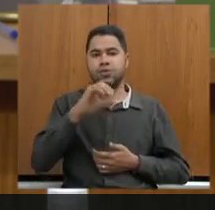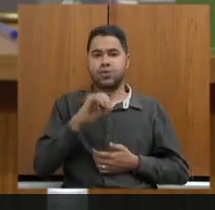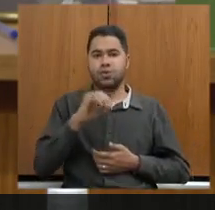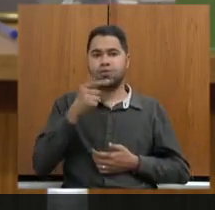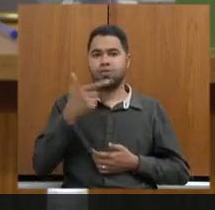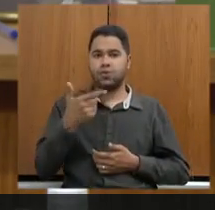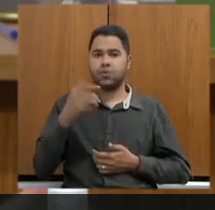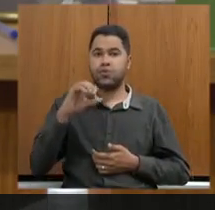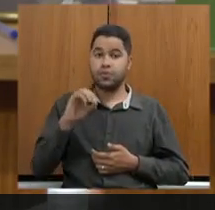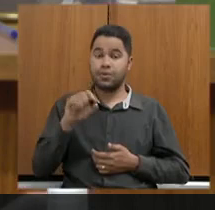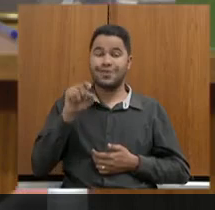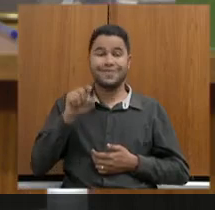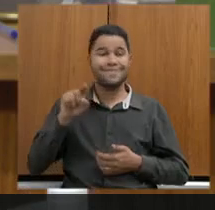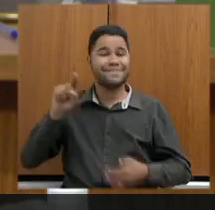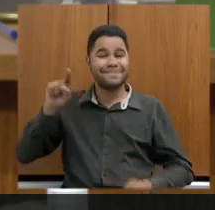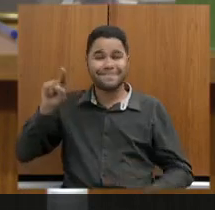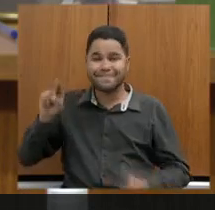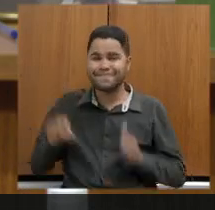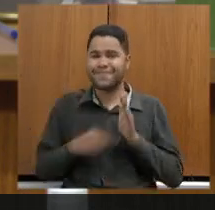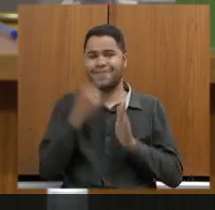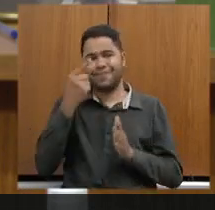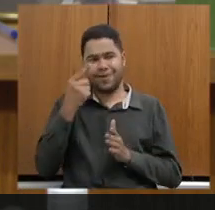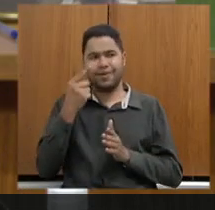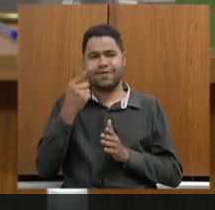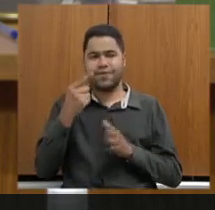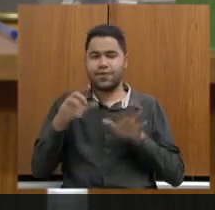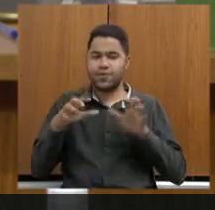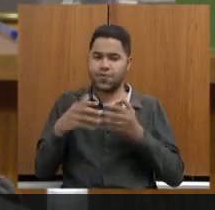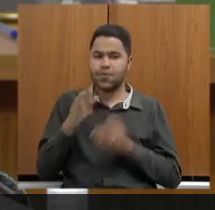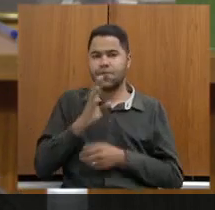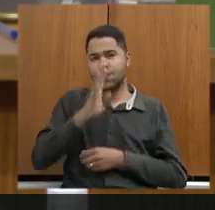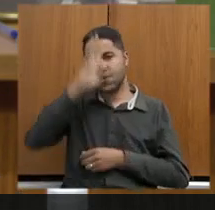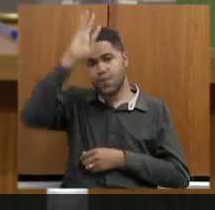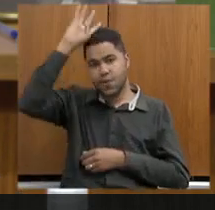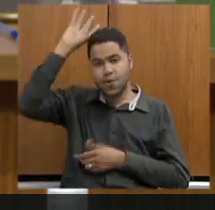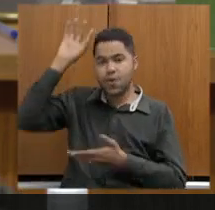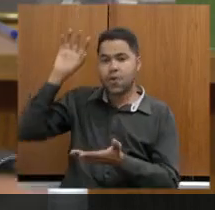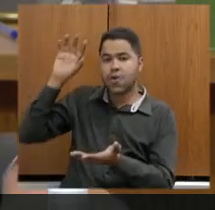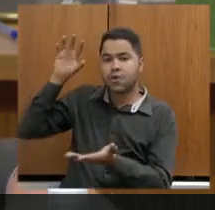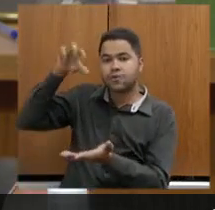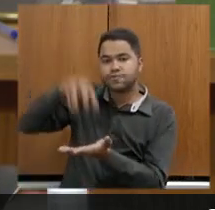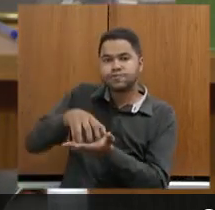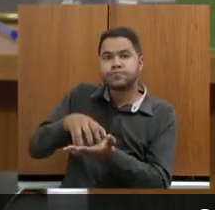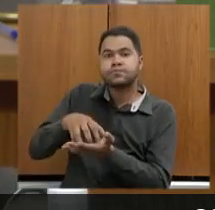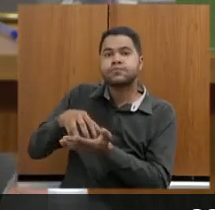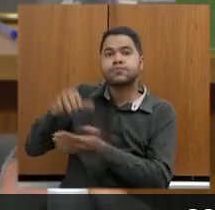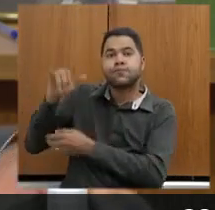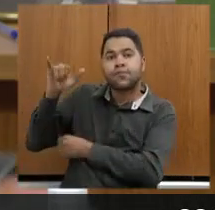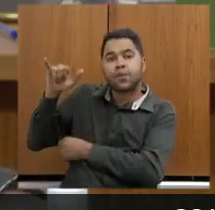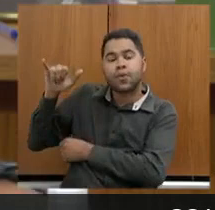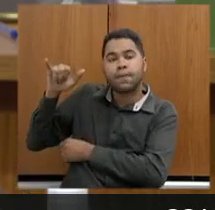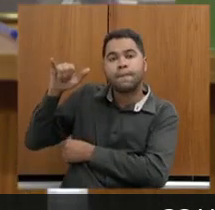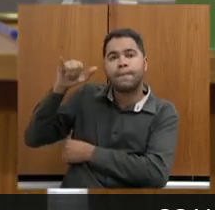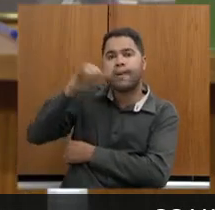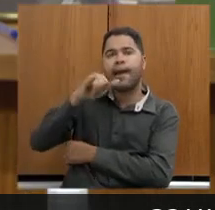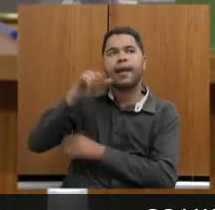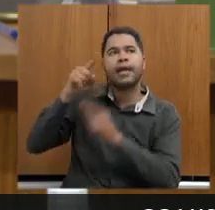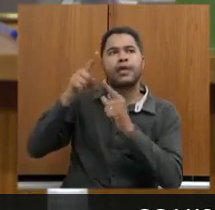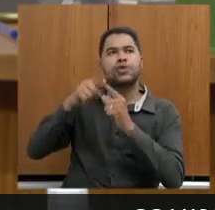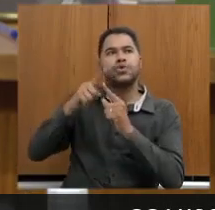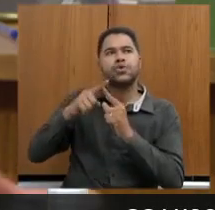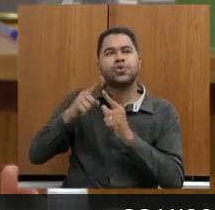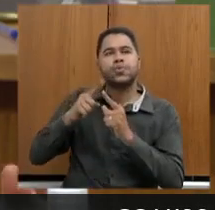2020 foi a primeira vez que o corpo de bombeiros locou aeronaves do tipo